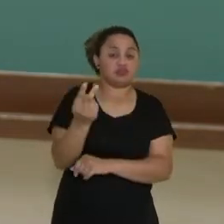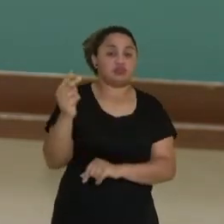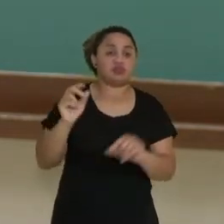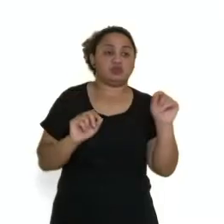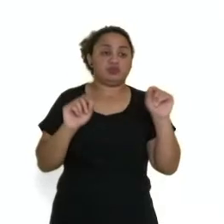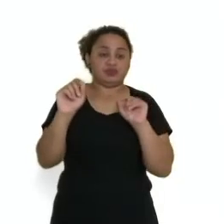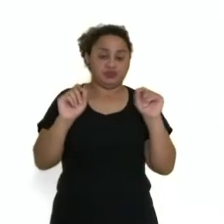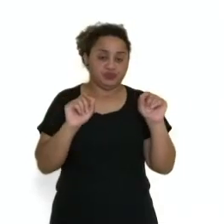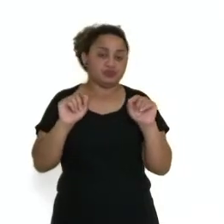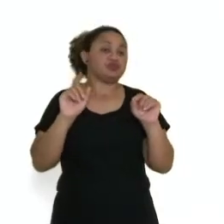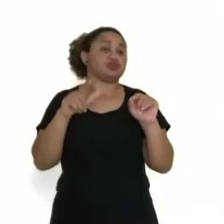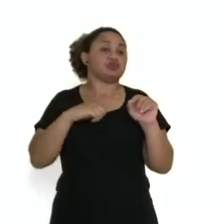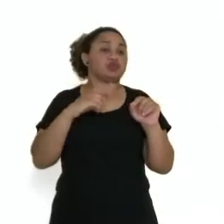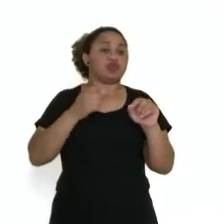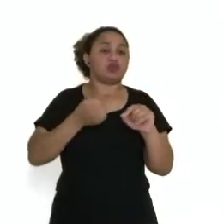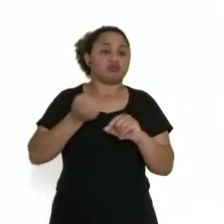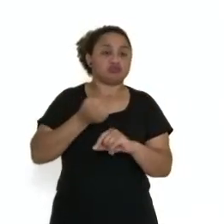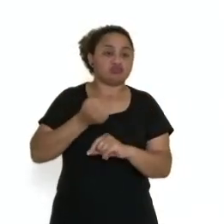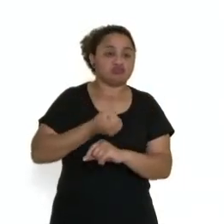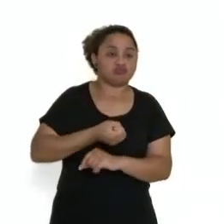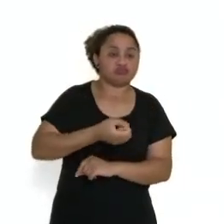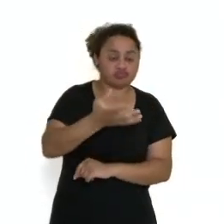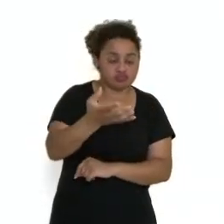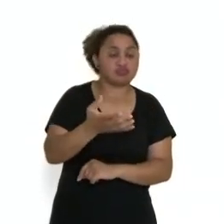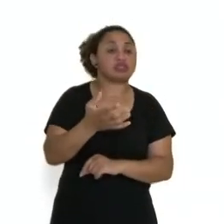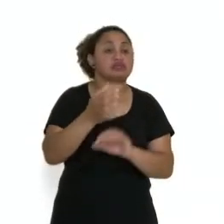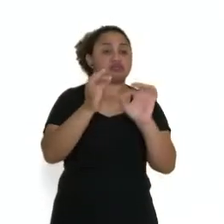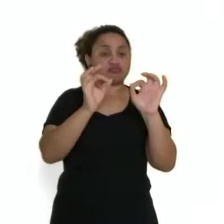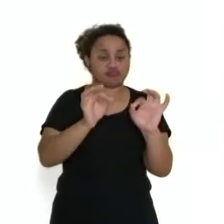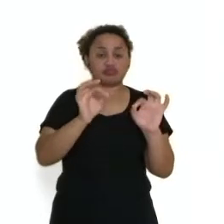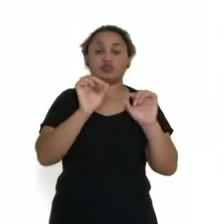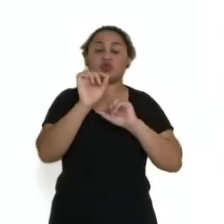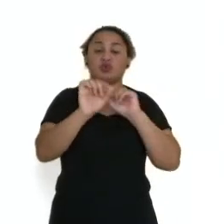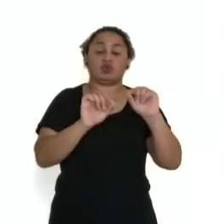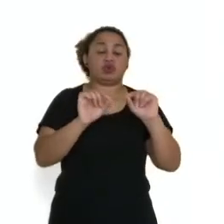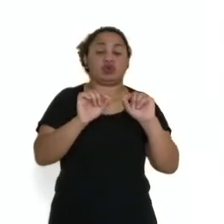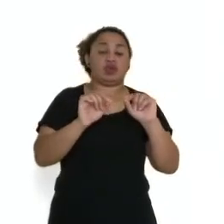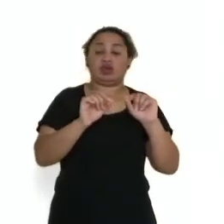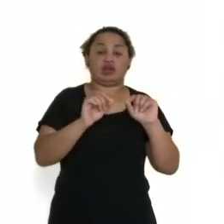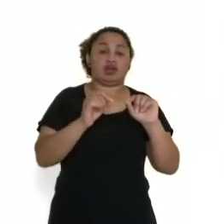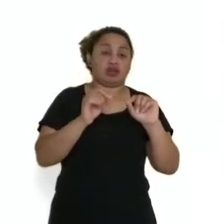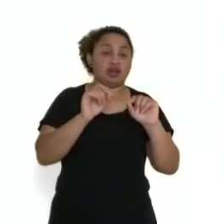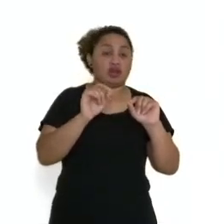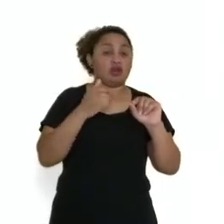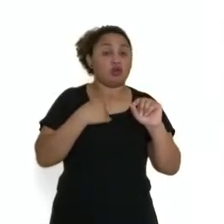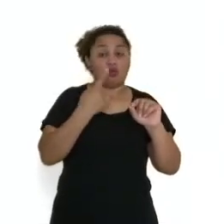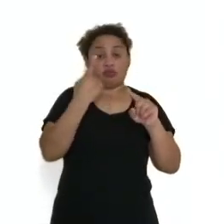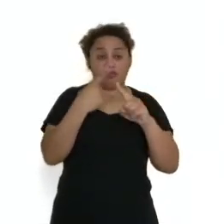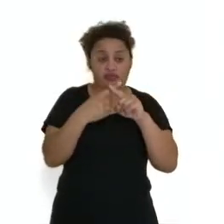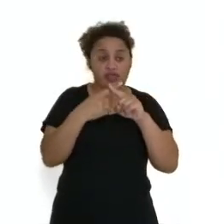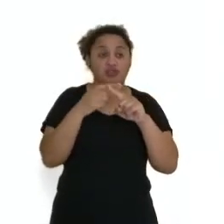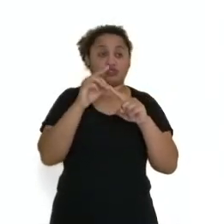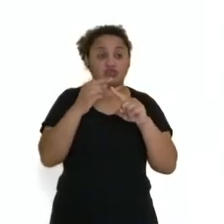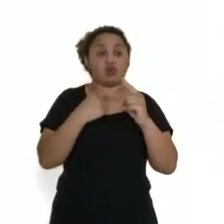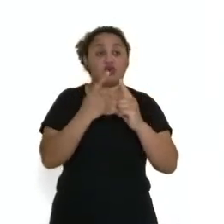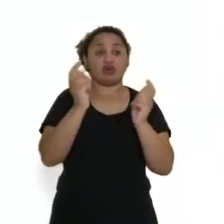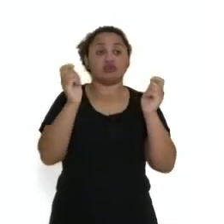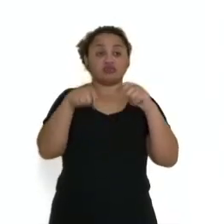Olha só, ao lançarmos um dado honesto, ou seja, não viciado, uma única vez, qual